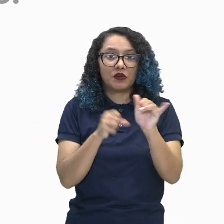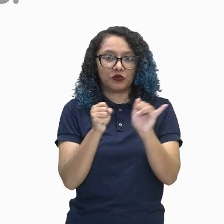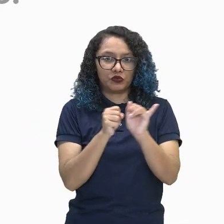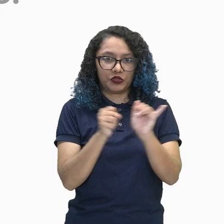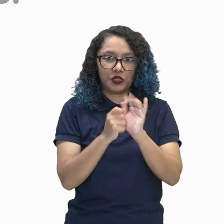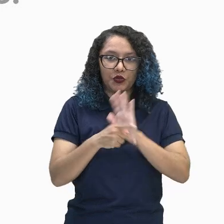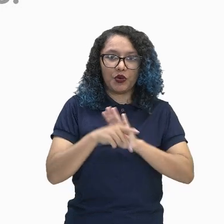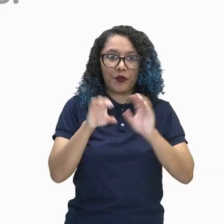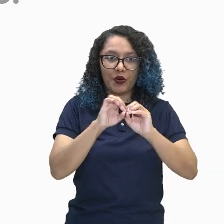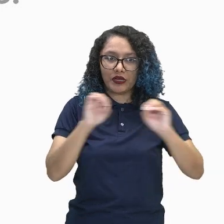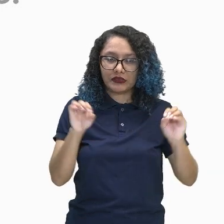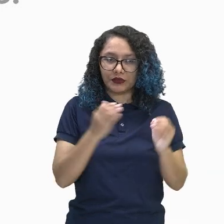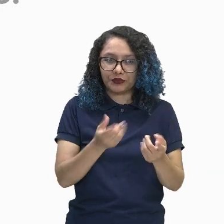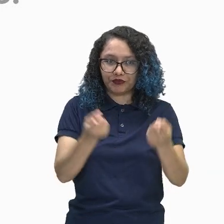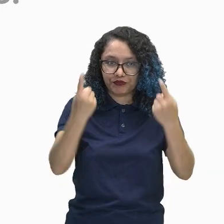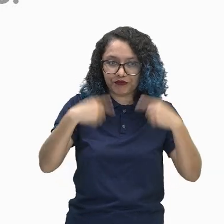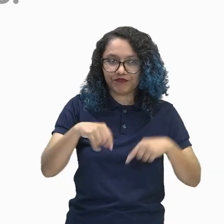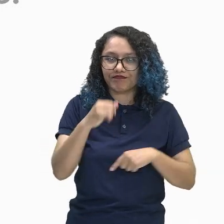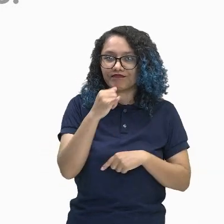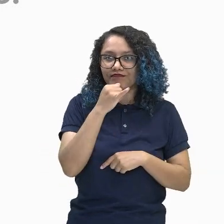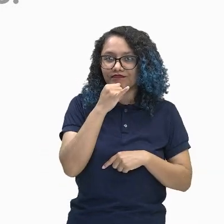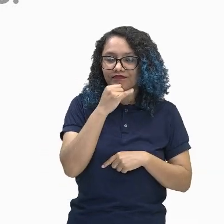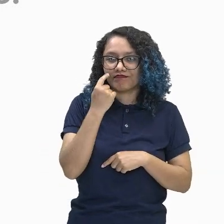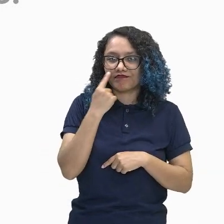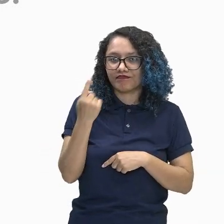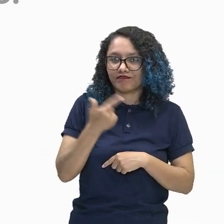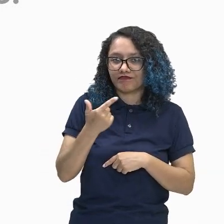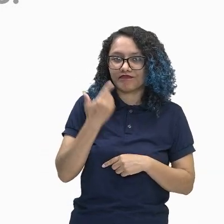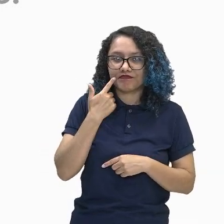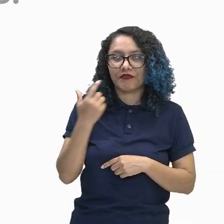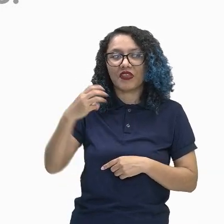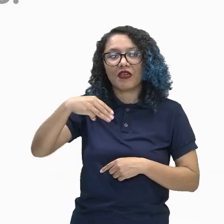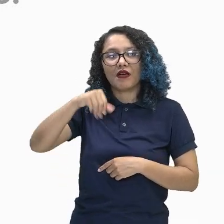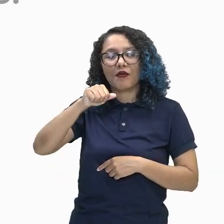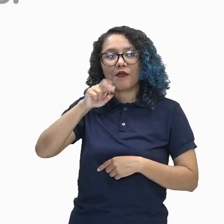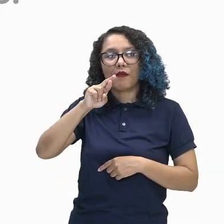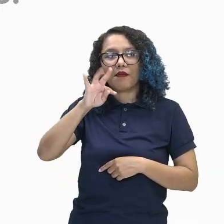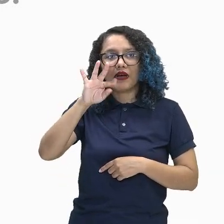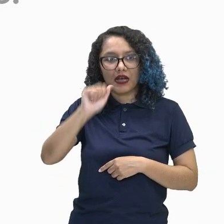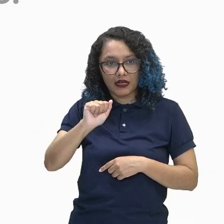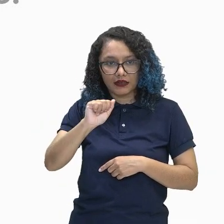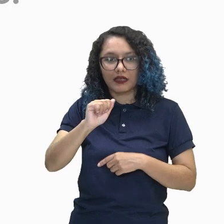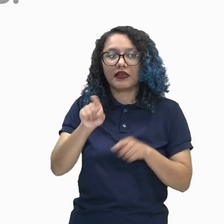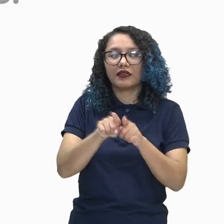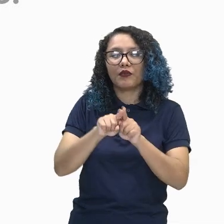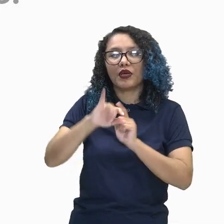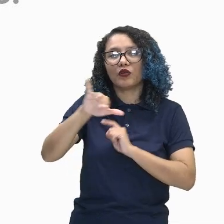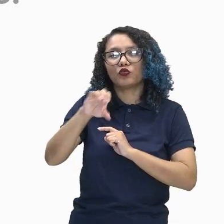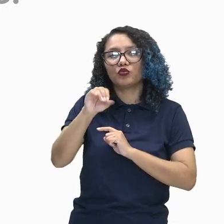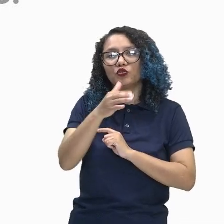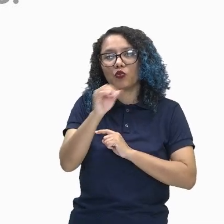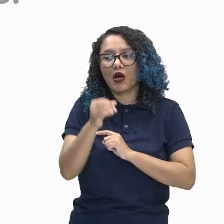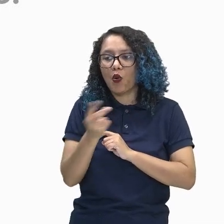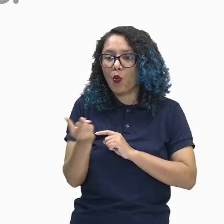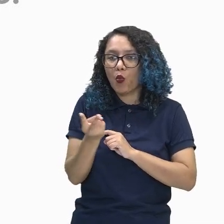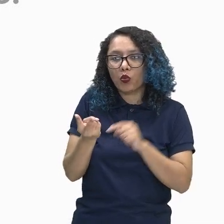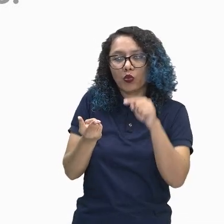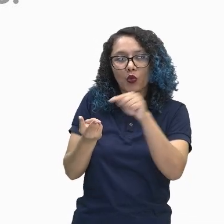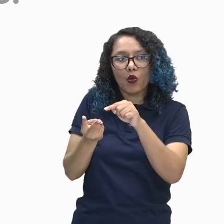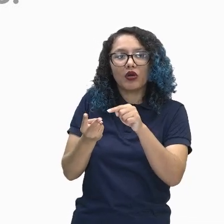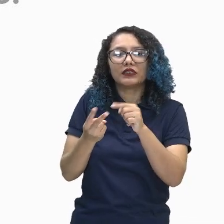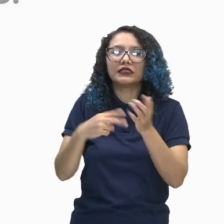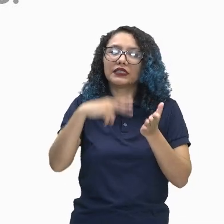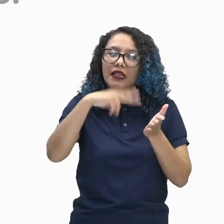está expresso no segundo exemplo. Marta e João leram o livro de José Saramago. Observem que o sujeito